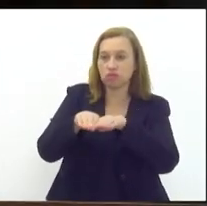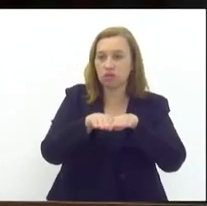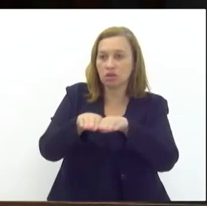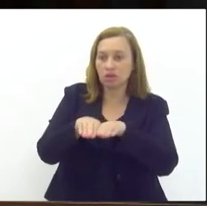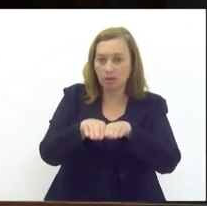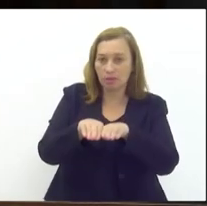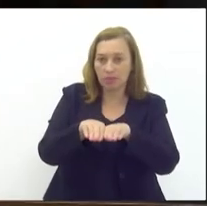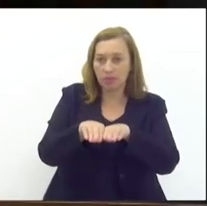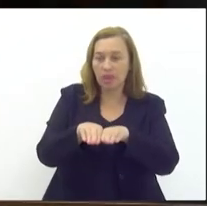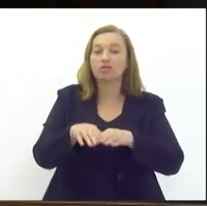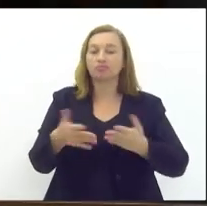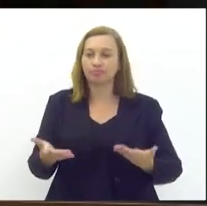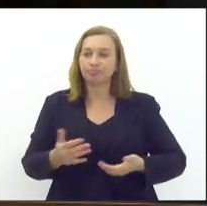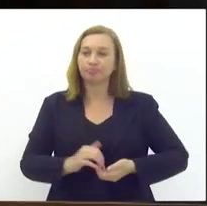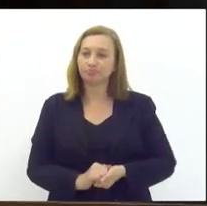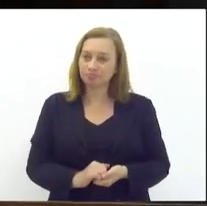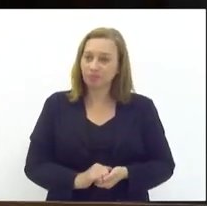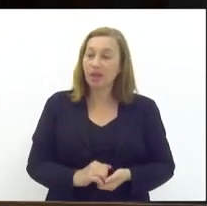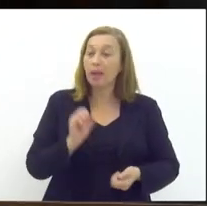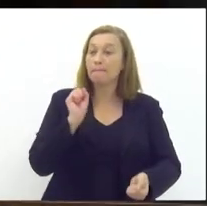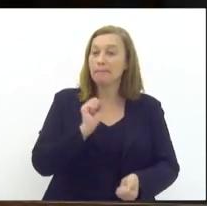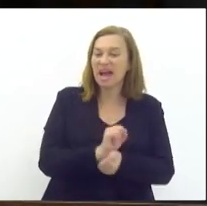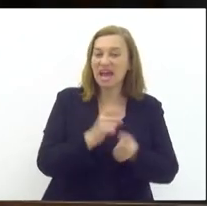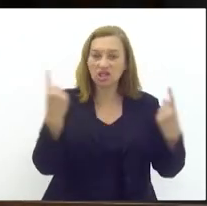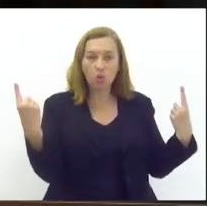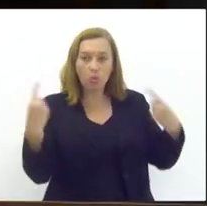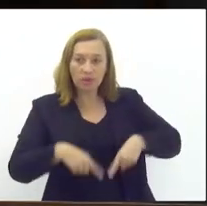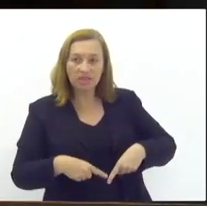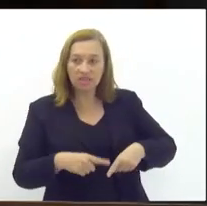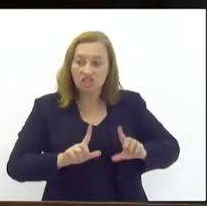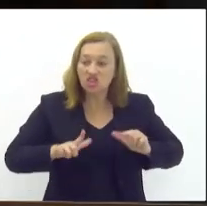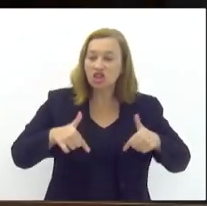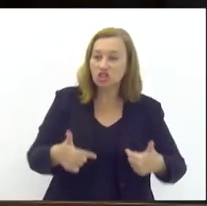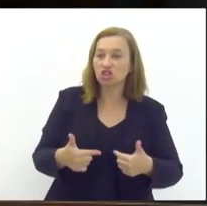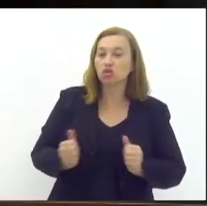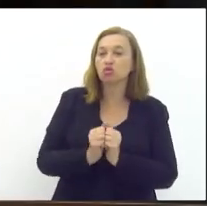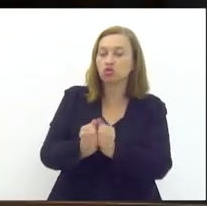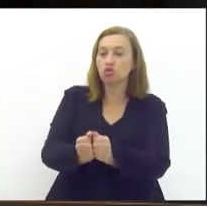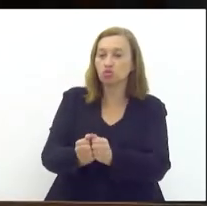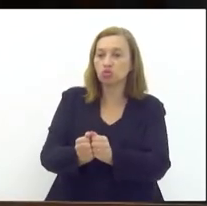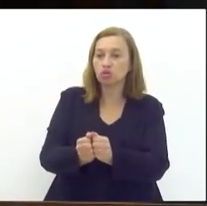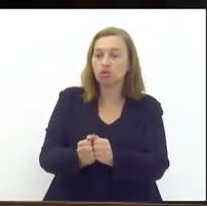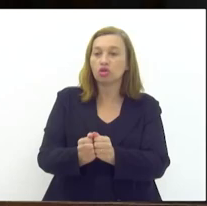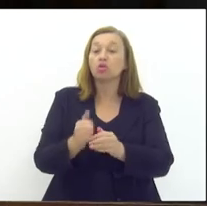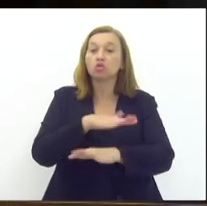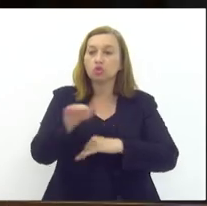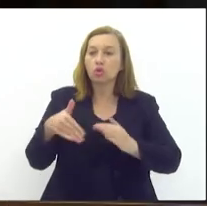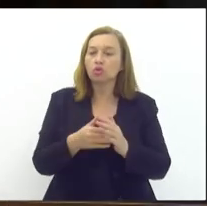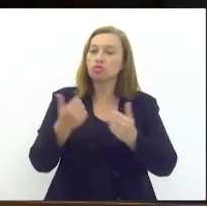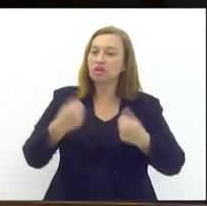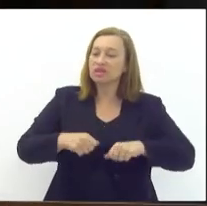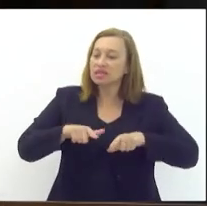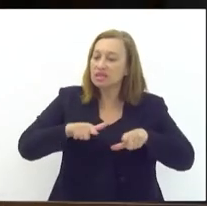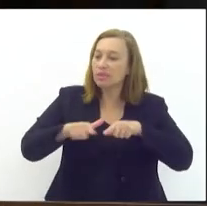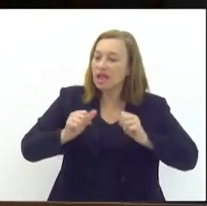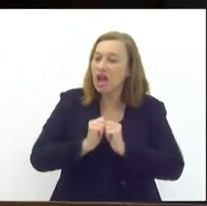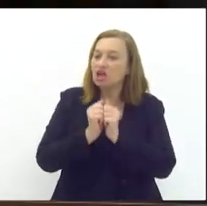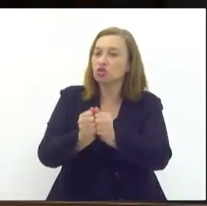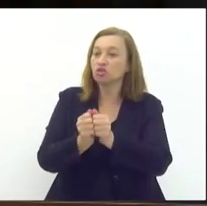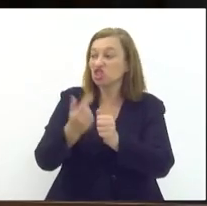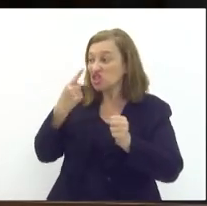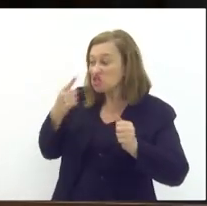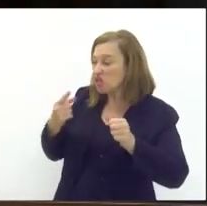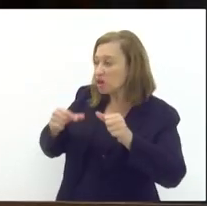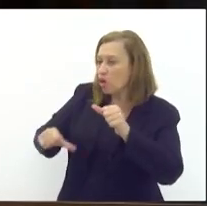federalismo de cooperação parar de ser de competição os entes aqui eles precisam cooperar entre si e quando a gente vê sempre é o contrário